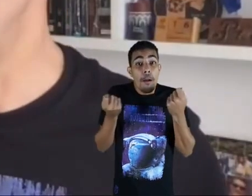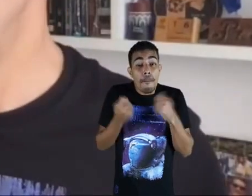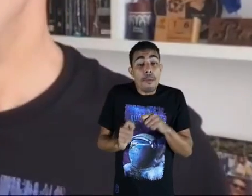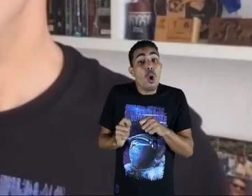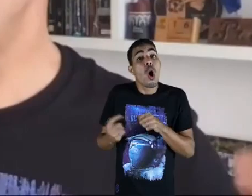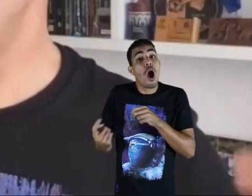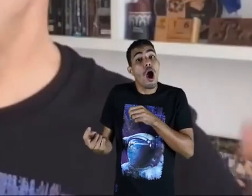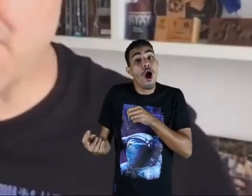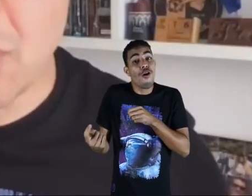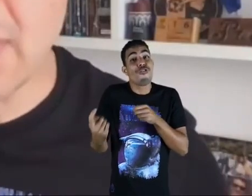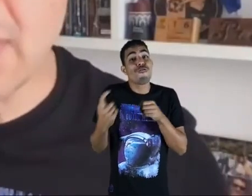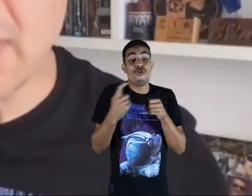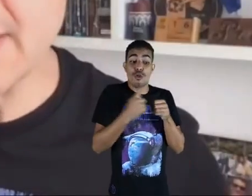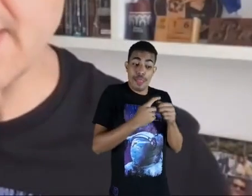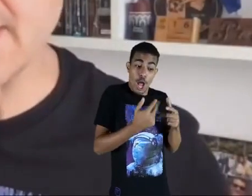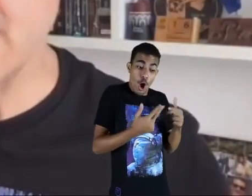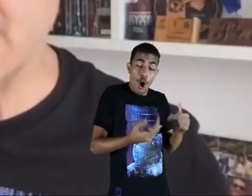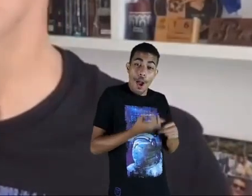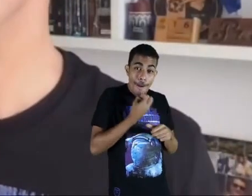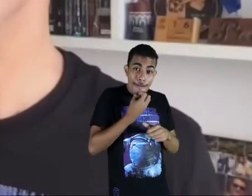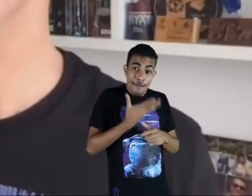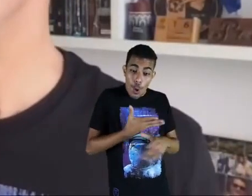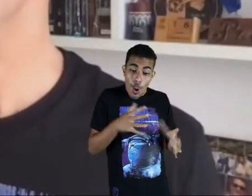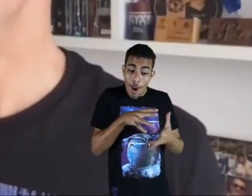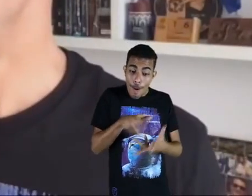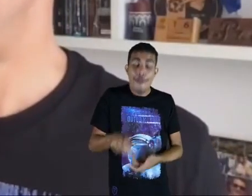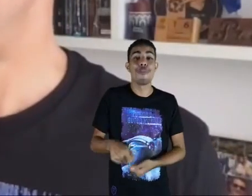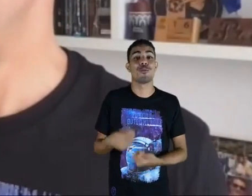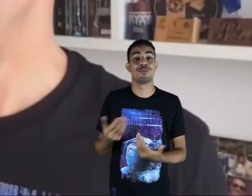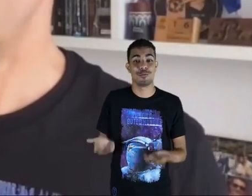voltado as coisas boas deste mundo.